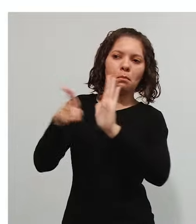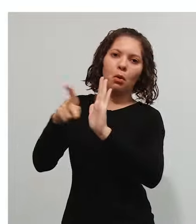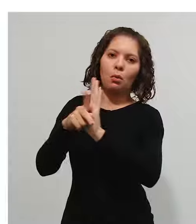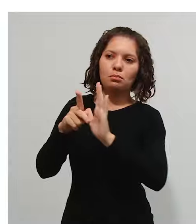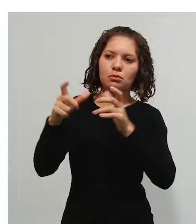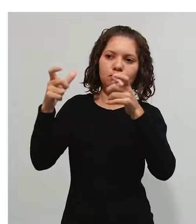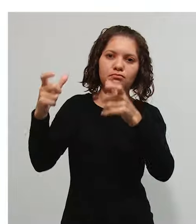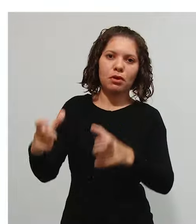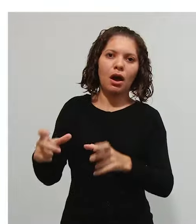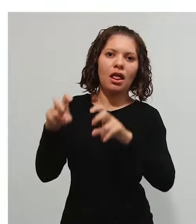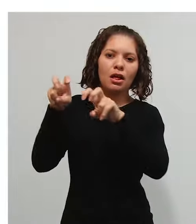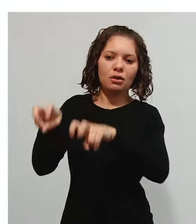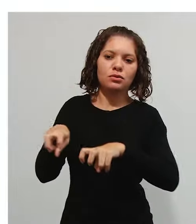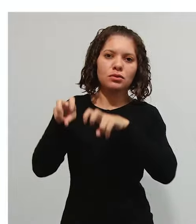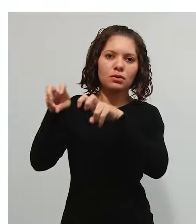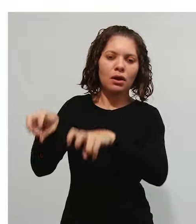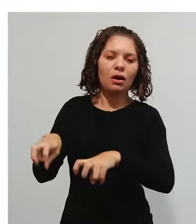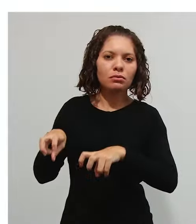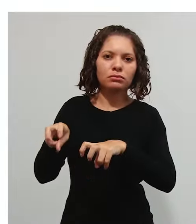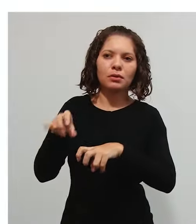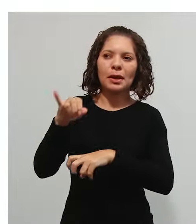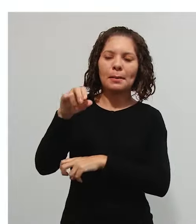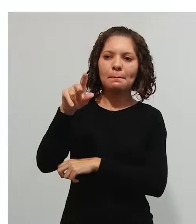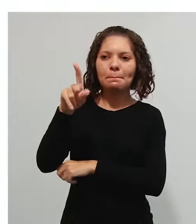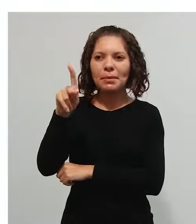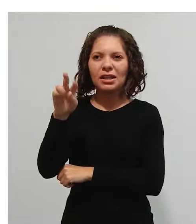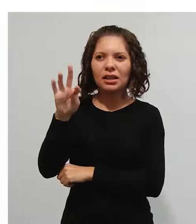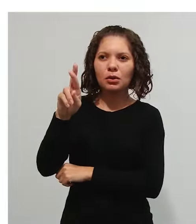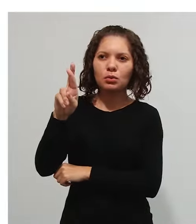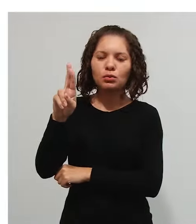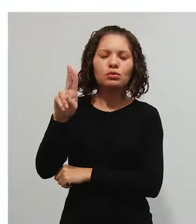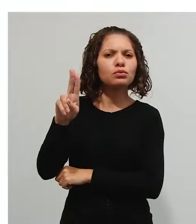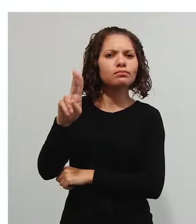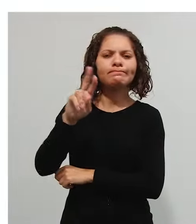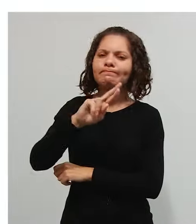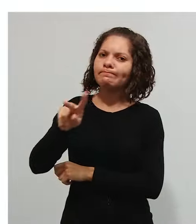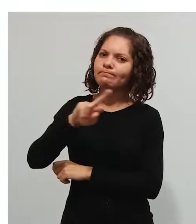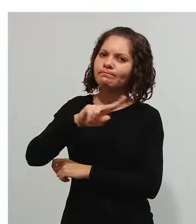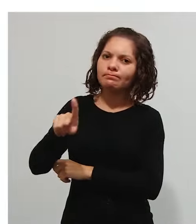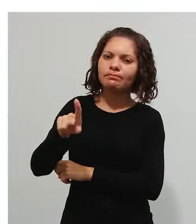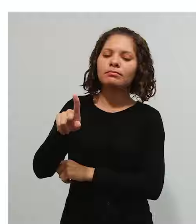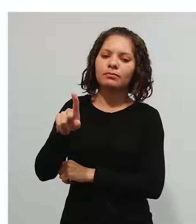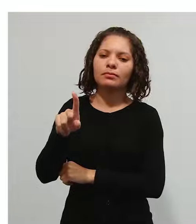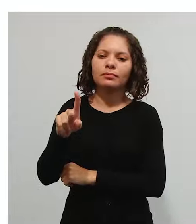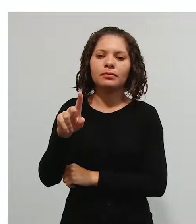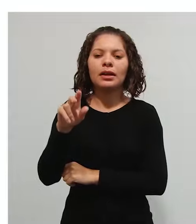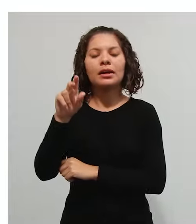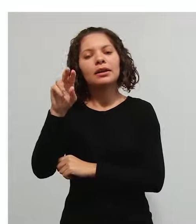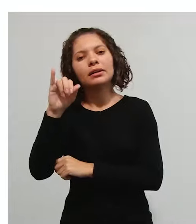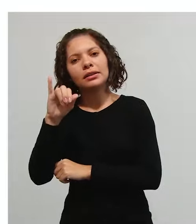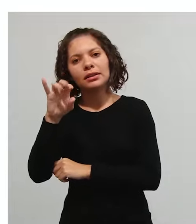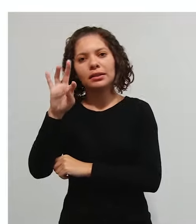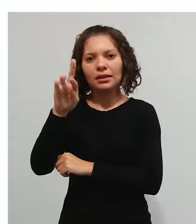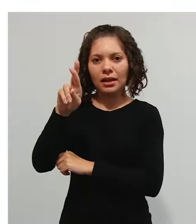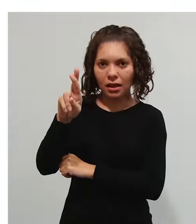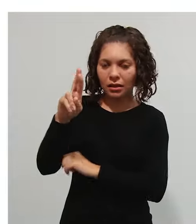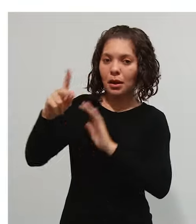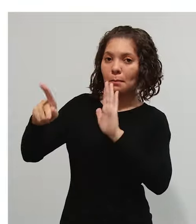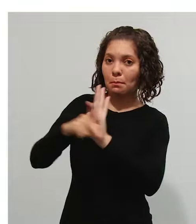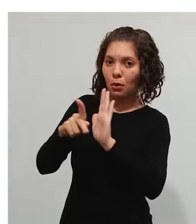vai incidir o IPTU vai incidir o ITR que é o imposto da União o IPTU do município tá o